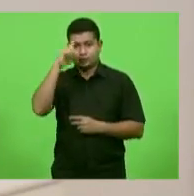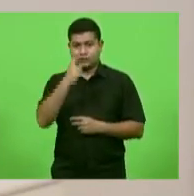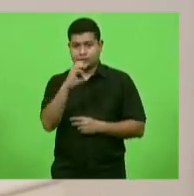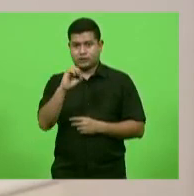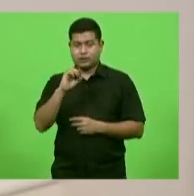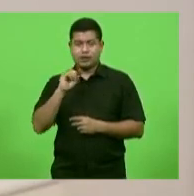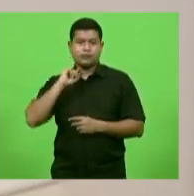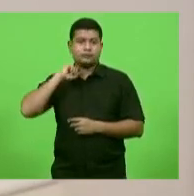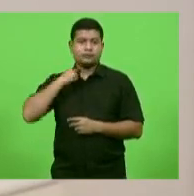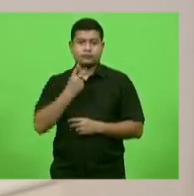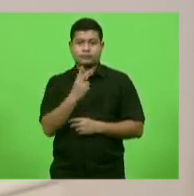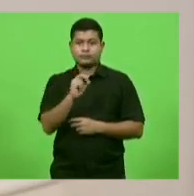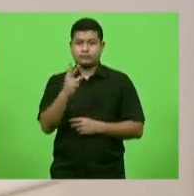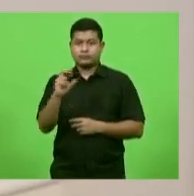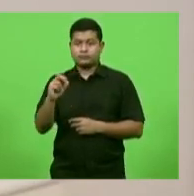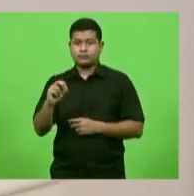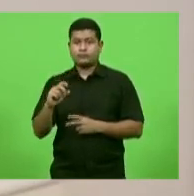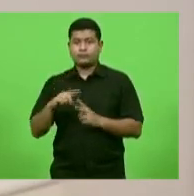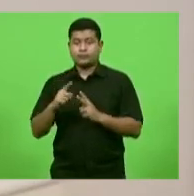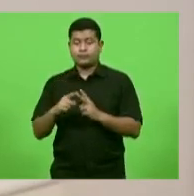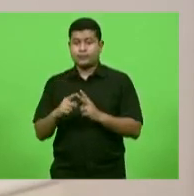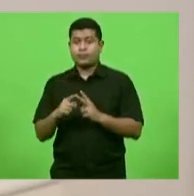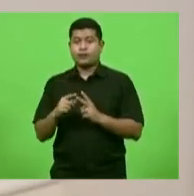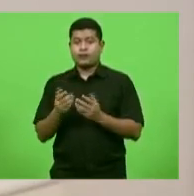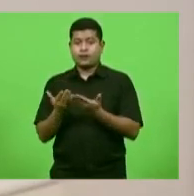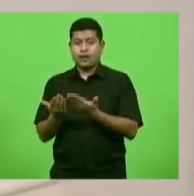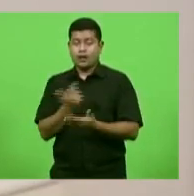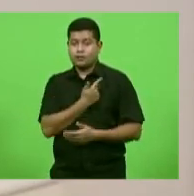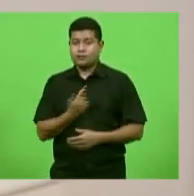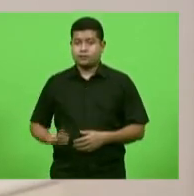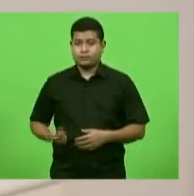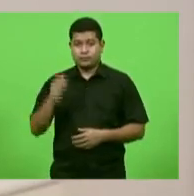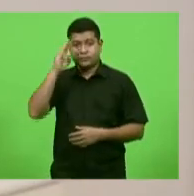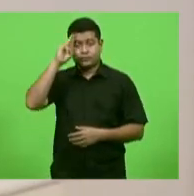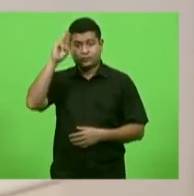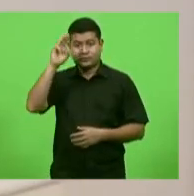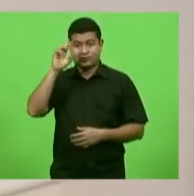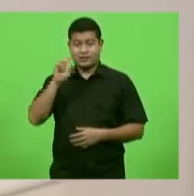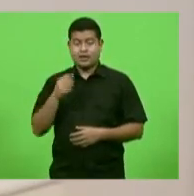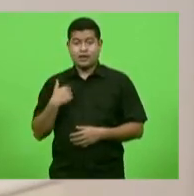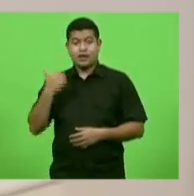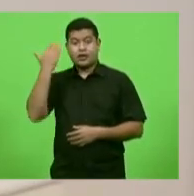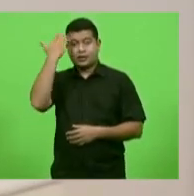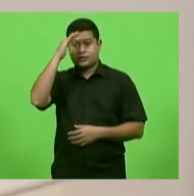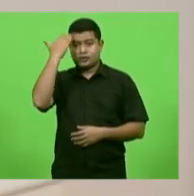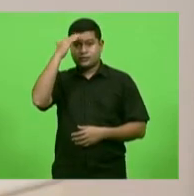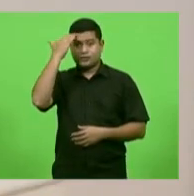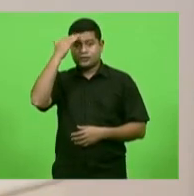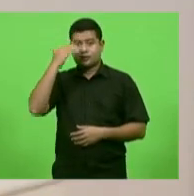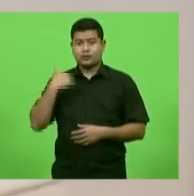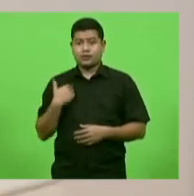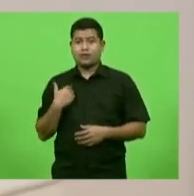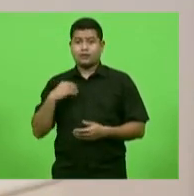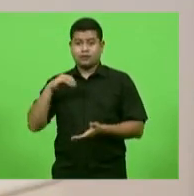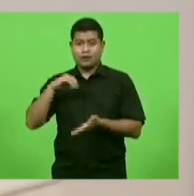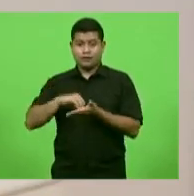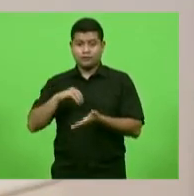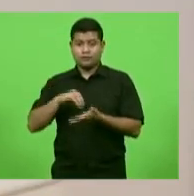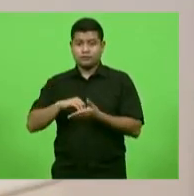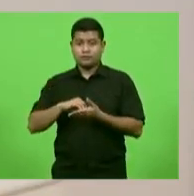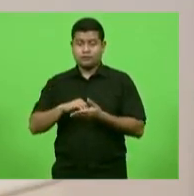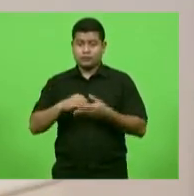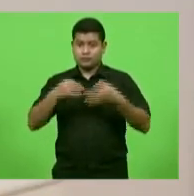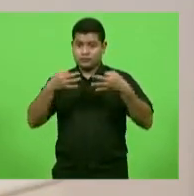depender da apuração da data efetiva em que o excelentíssimo governador do Estado teve ciência das irregularidades existentes no processo de aquisição